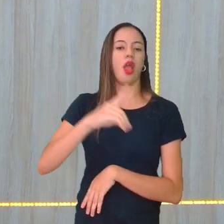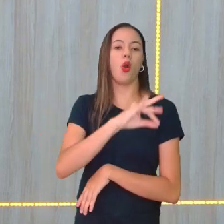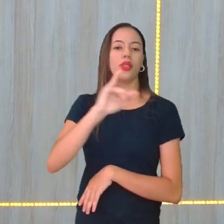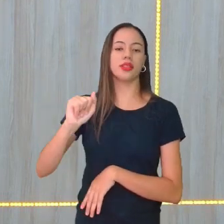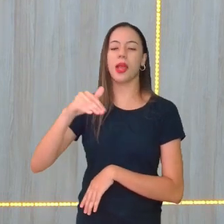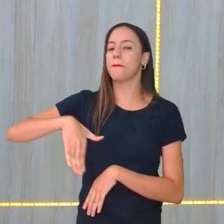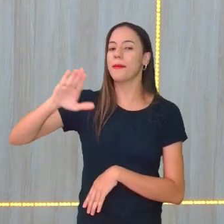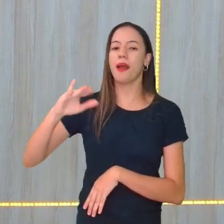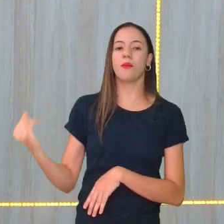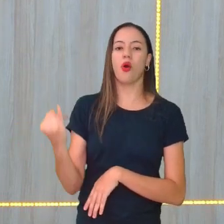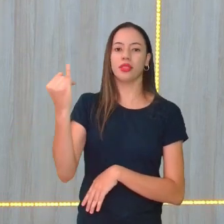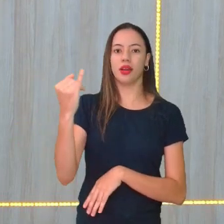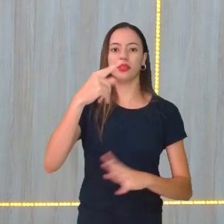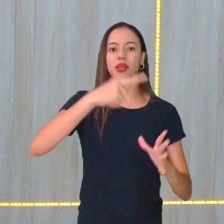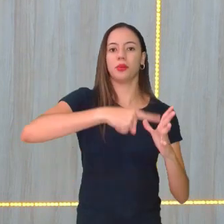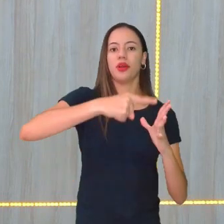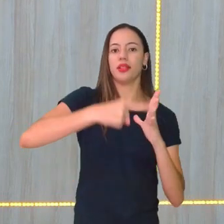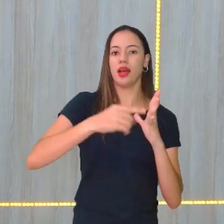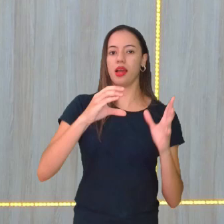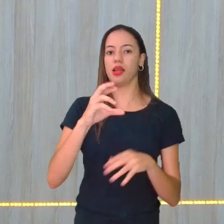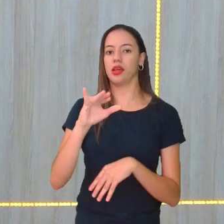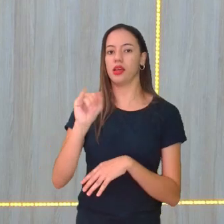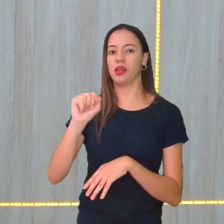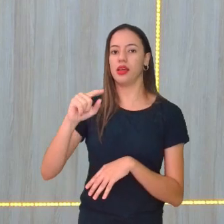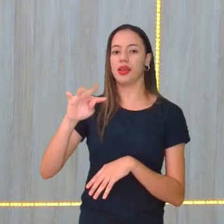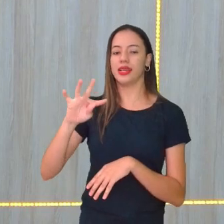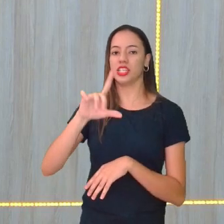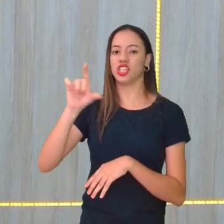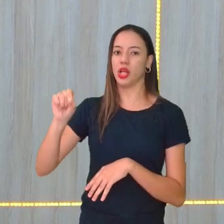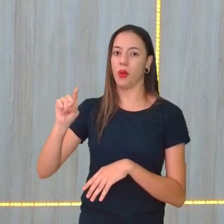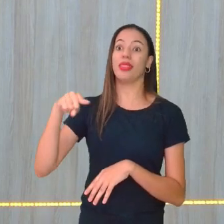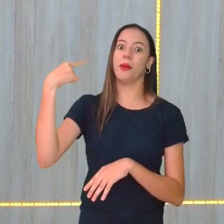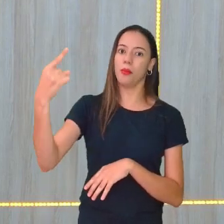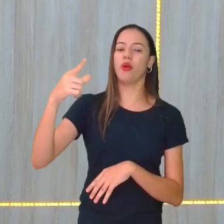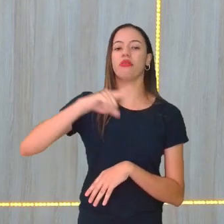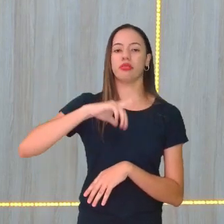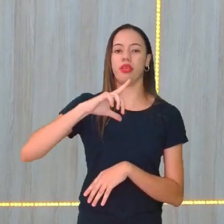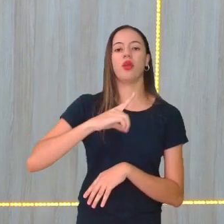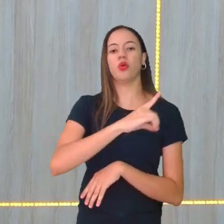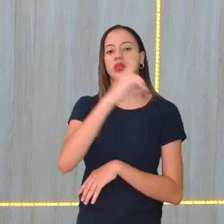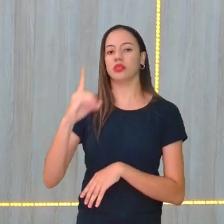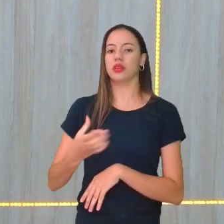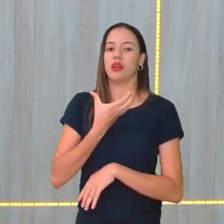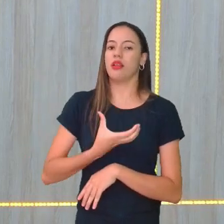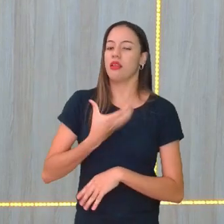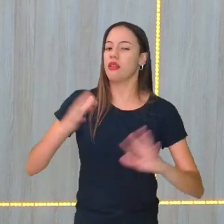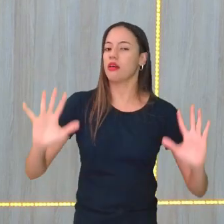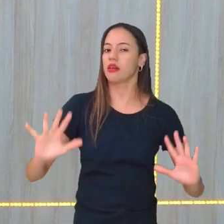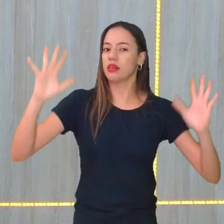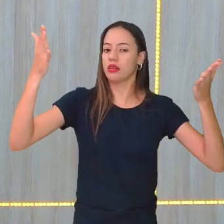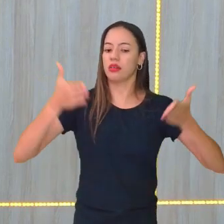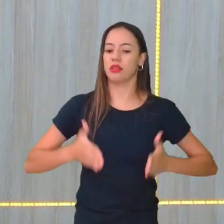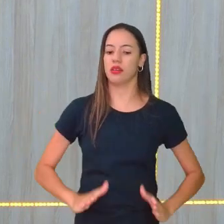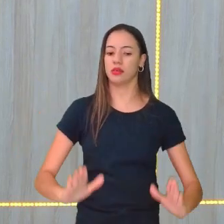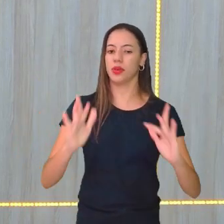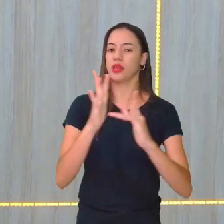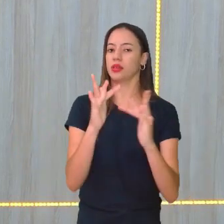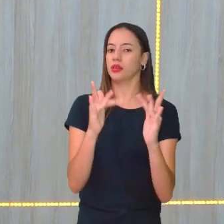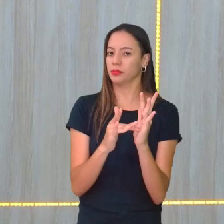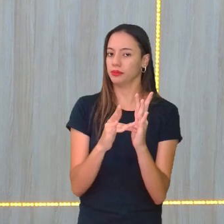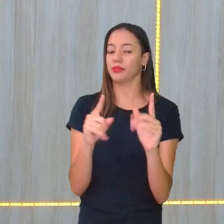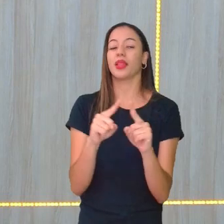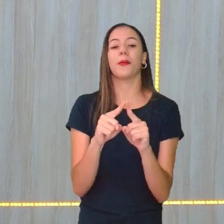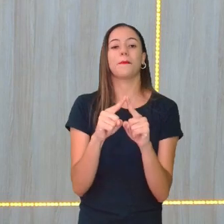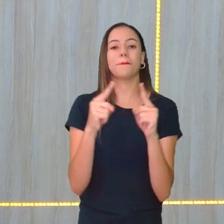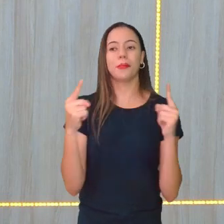calendário cristão. Mas depois dela, a gente tem o Natal, que celebra o nascimento de Jesus, mas